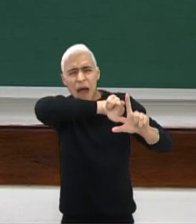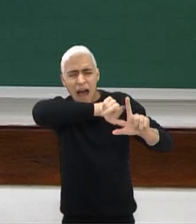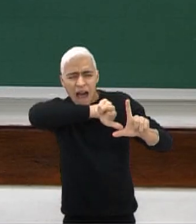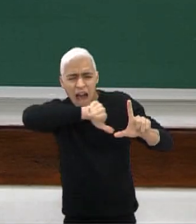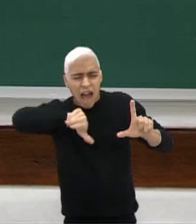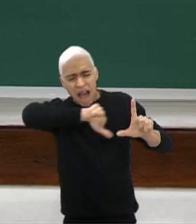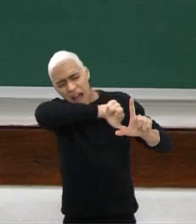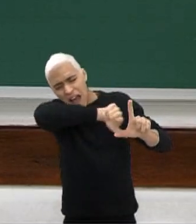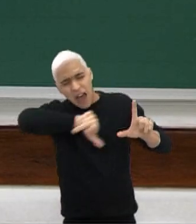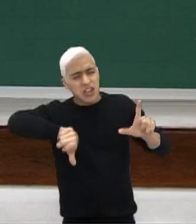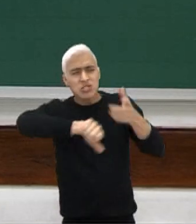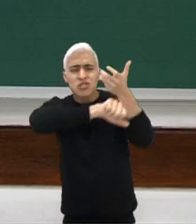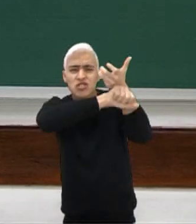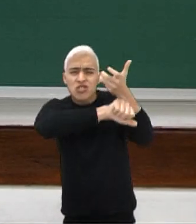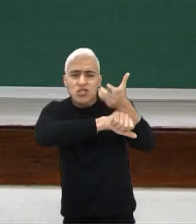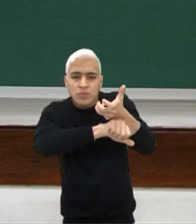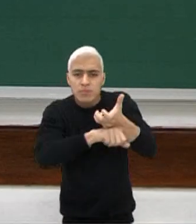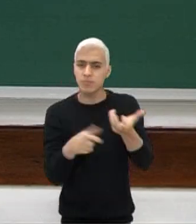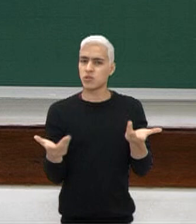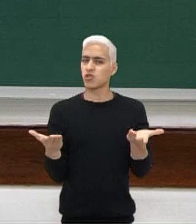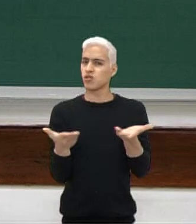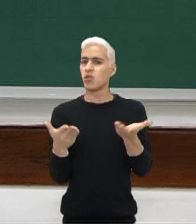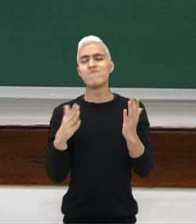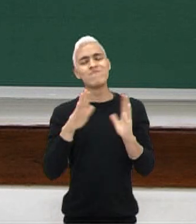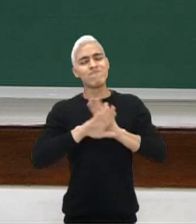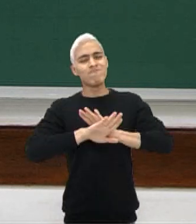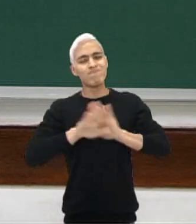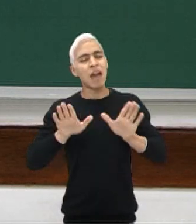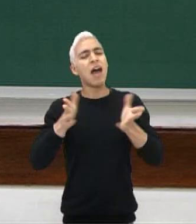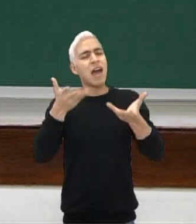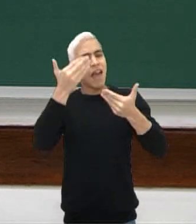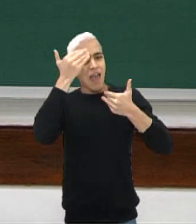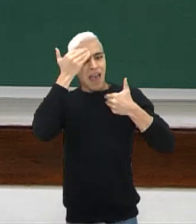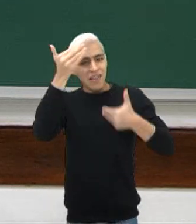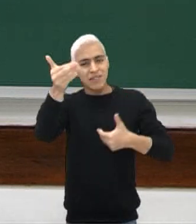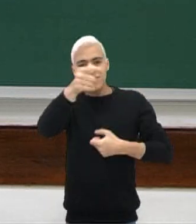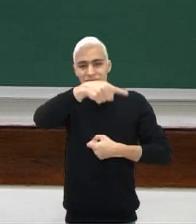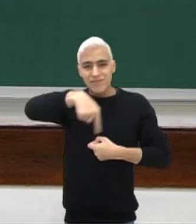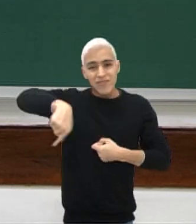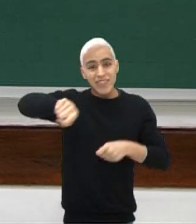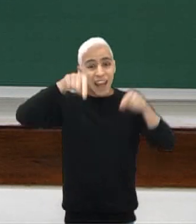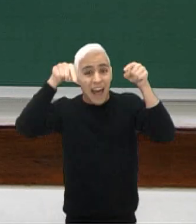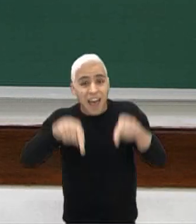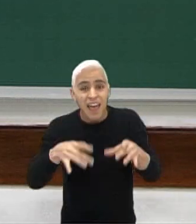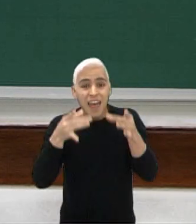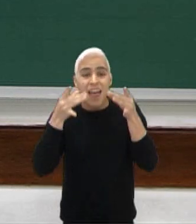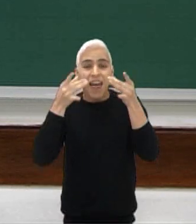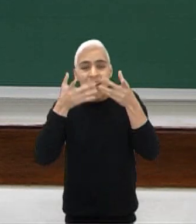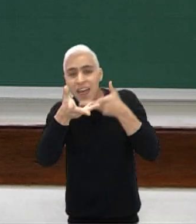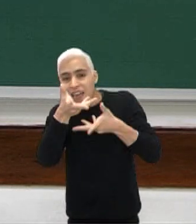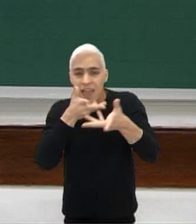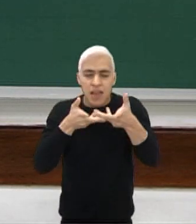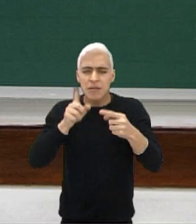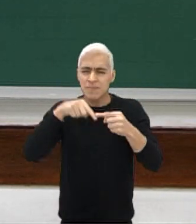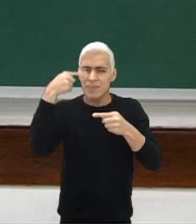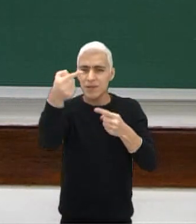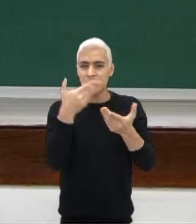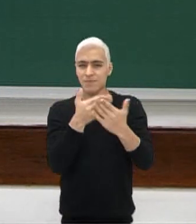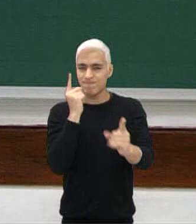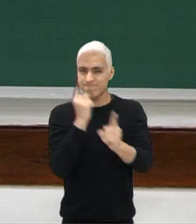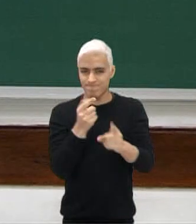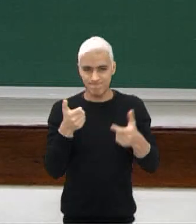diversas disciplinas. Por hoje, agradeço a presença de vocês e nos vemos na próxima aula.